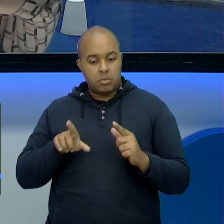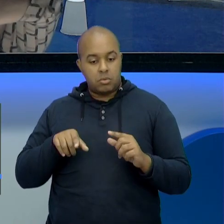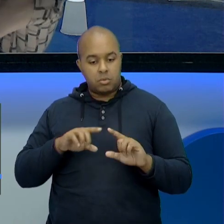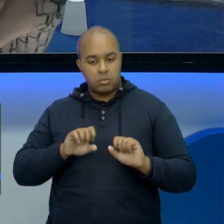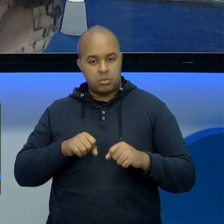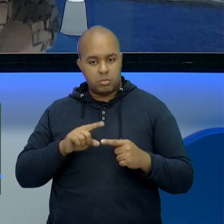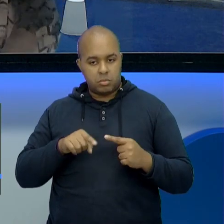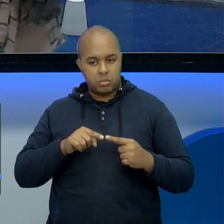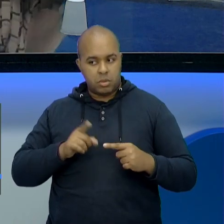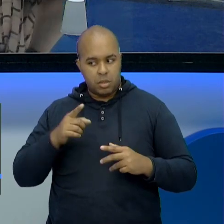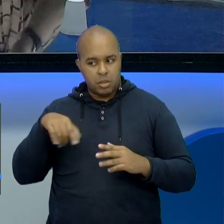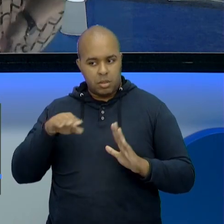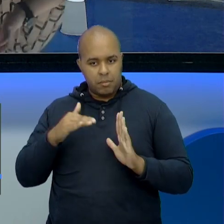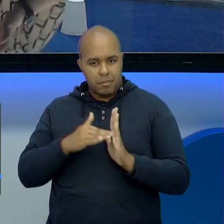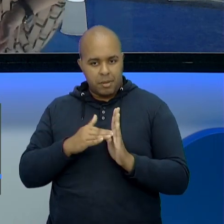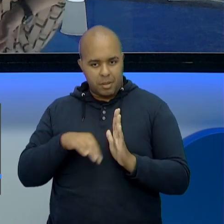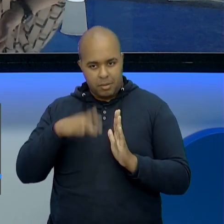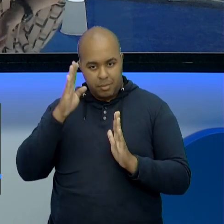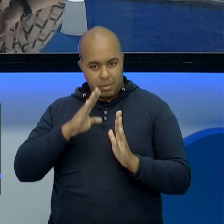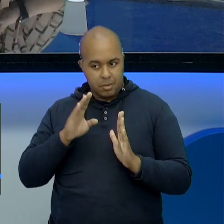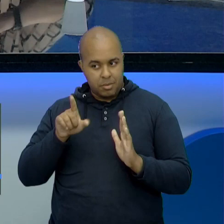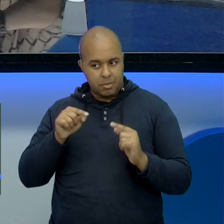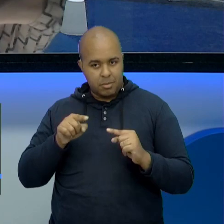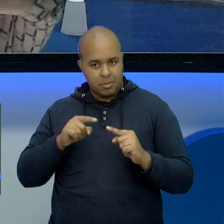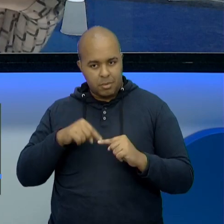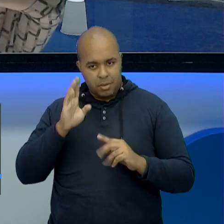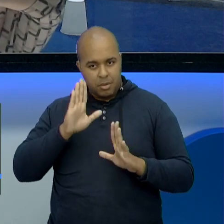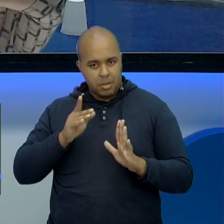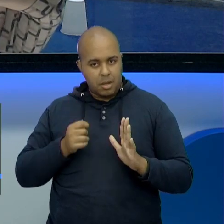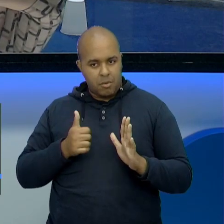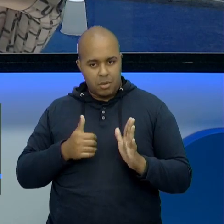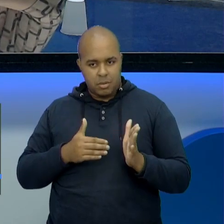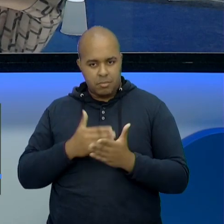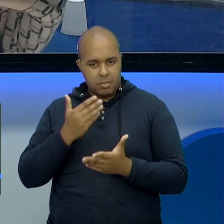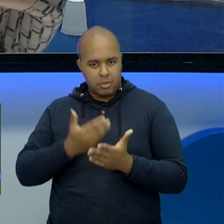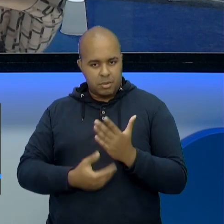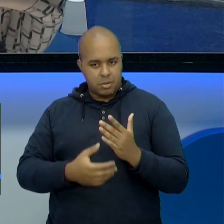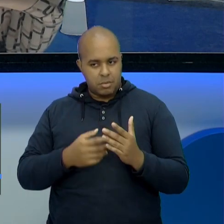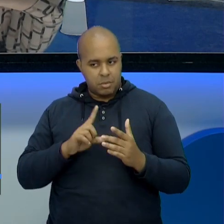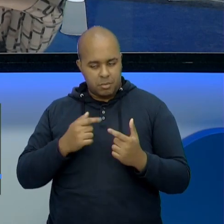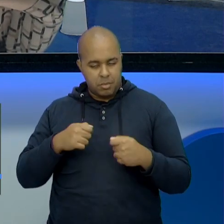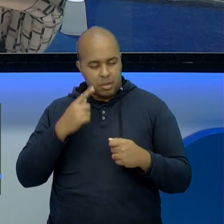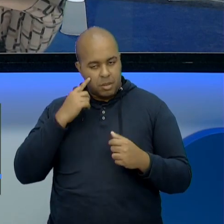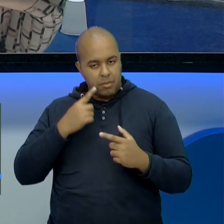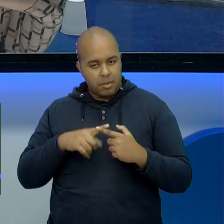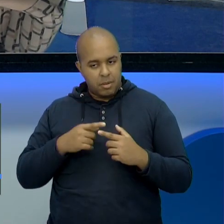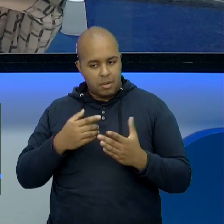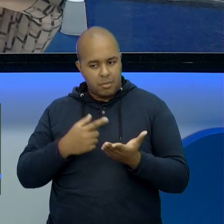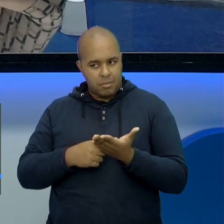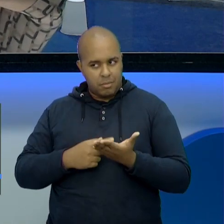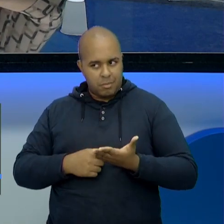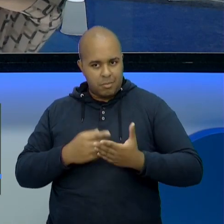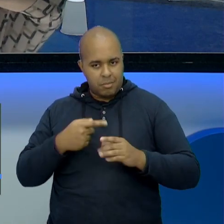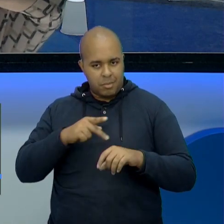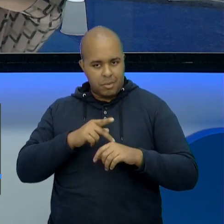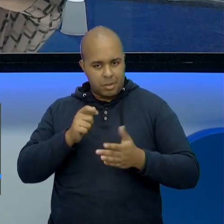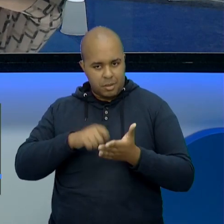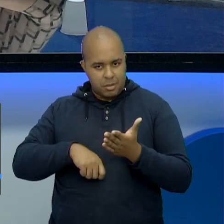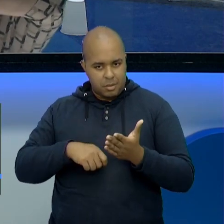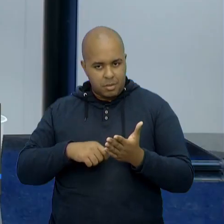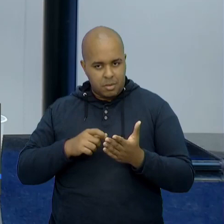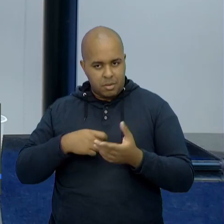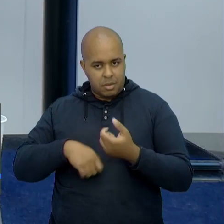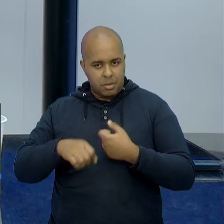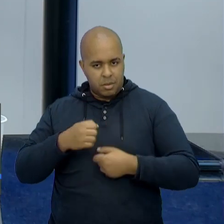metas. A nossa meta Brasil, ela já está quase perdida, porque pelo Acordo de Paris que a gente assinou